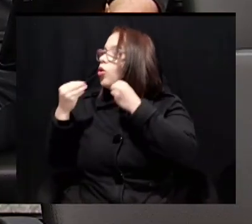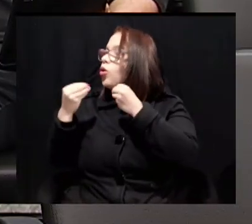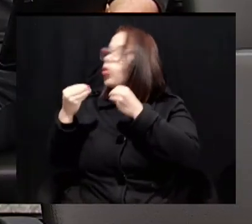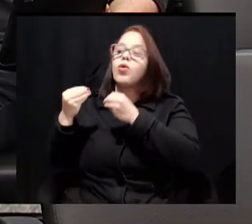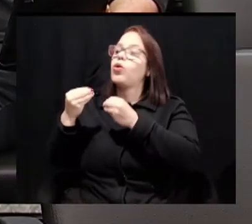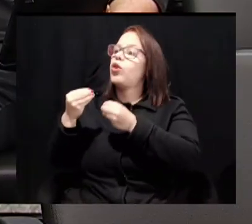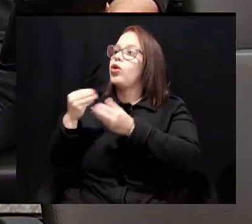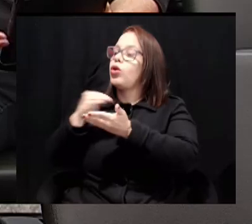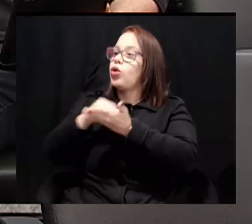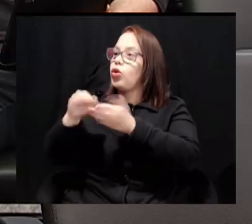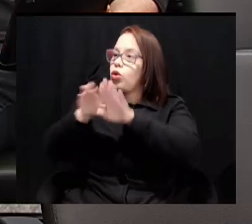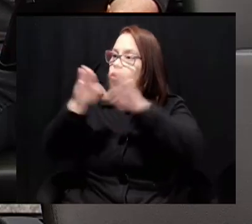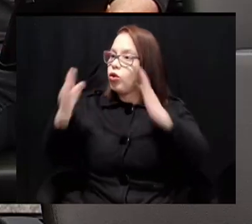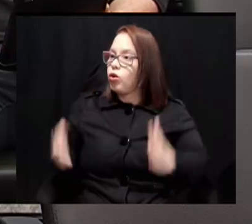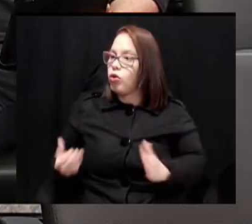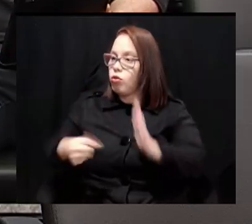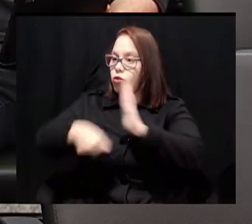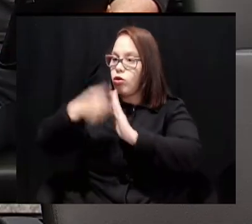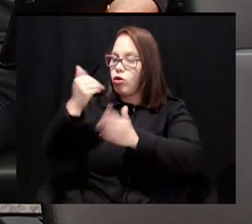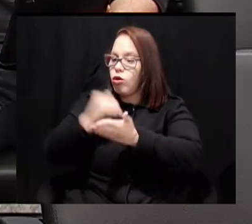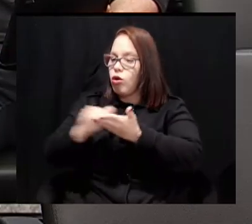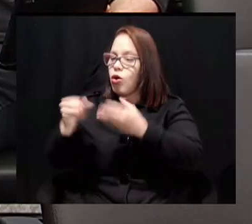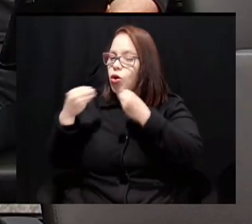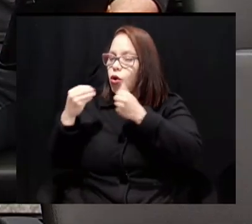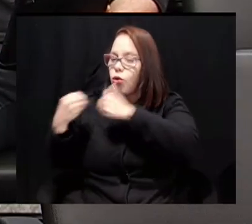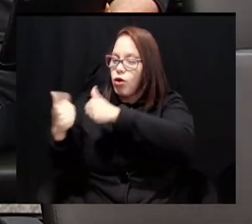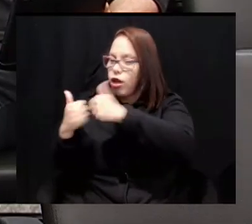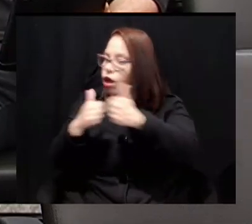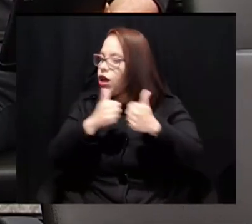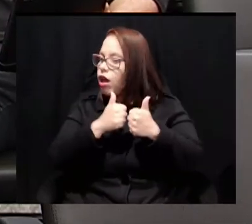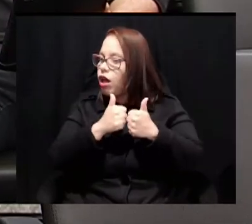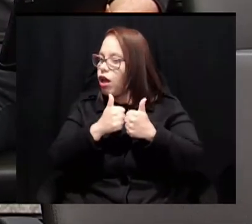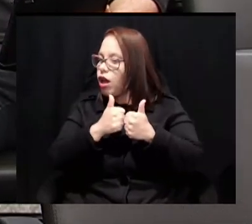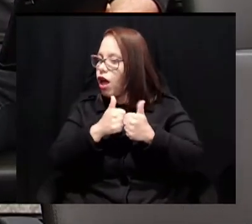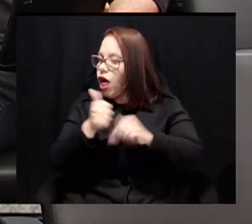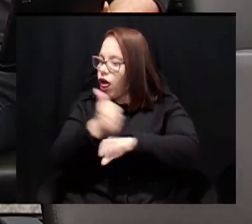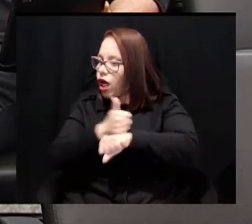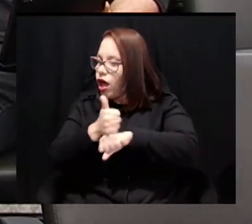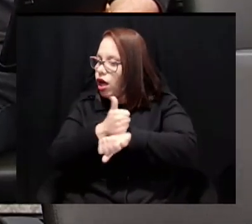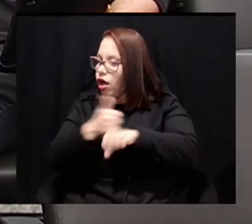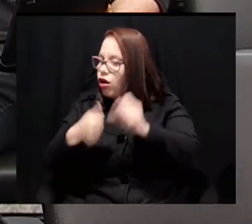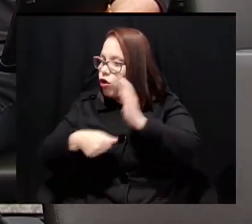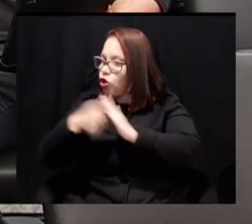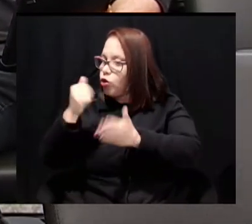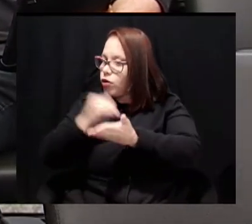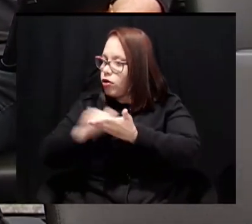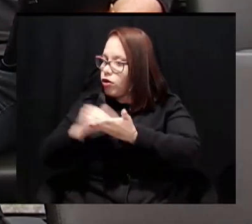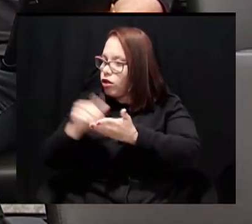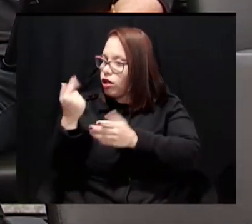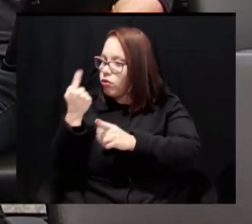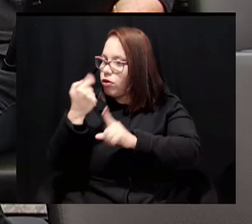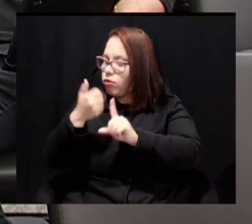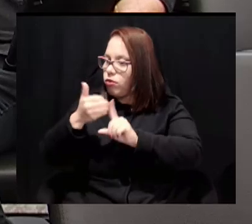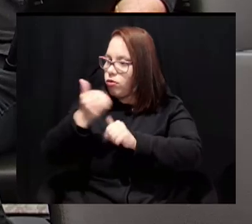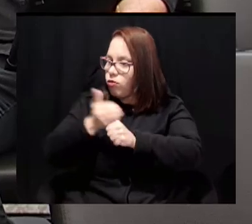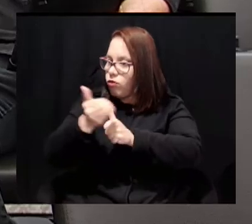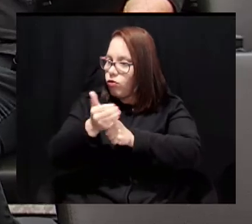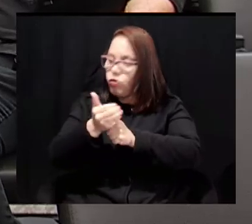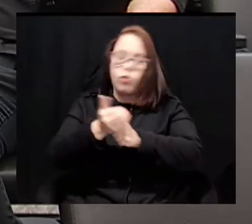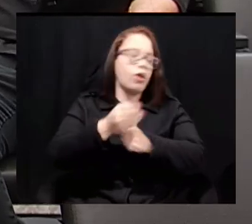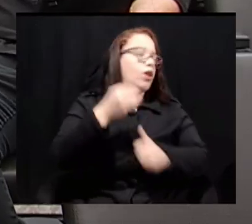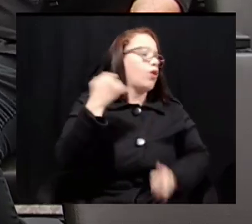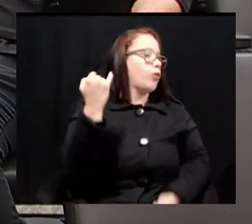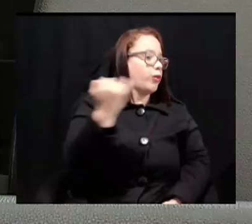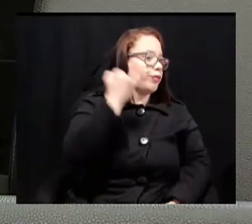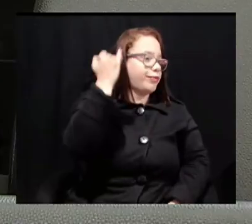diretora como primeiro secretário. Como que o senhor avalia essa sua função nesse seu primeiro mandato? É uma função muito importante, é